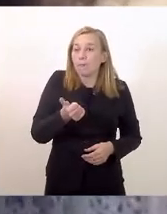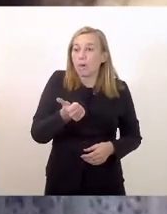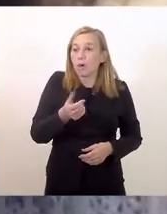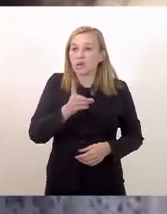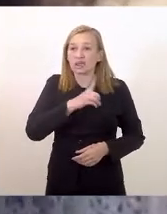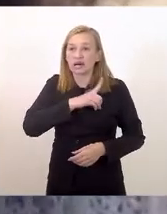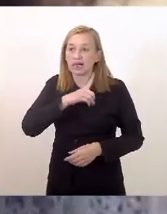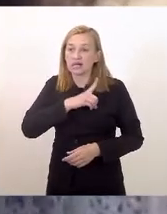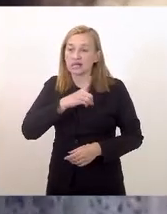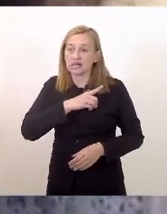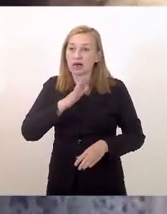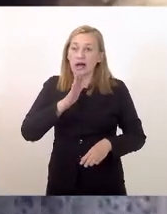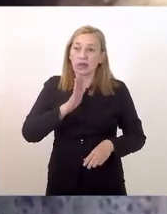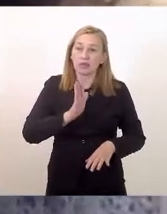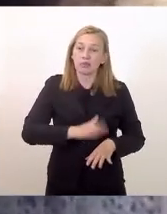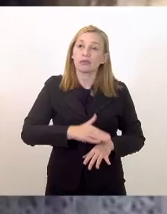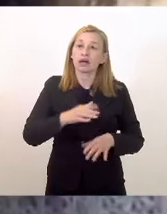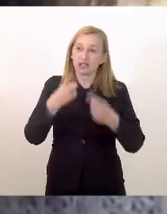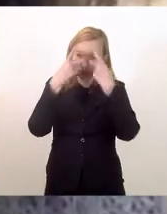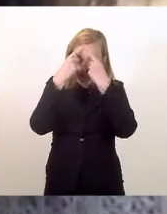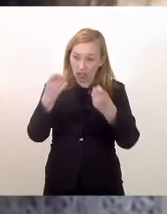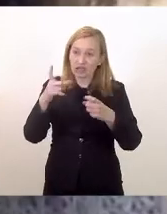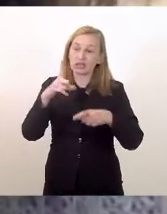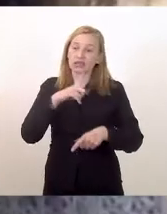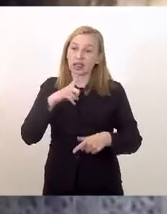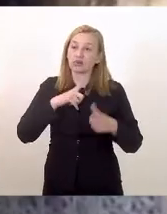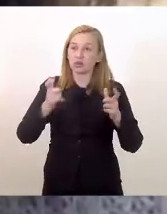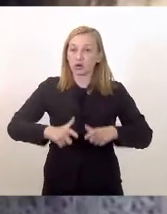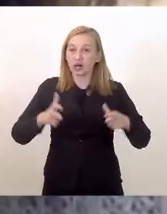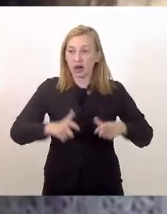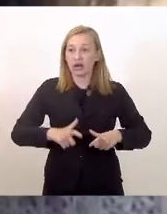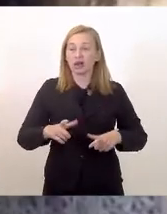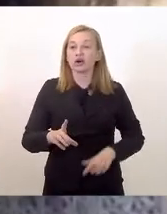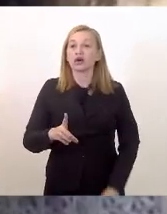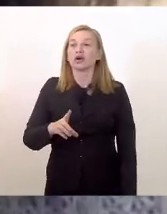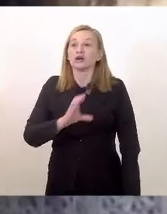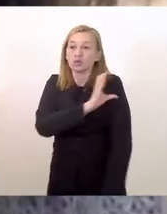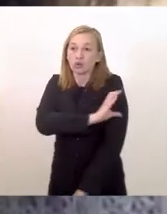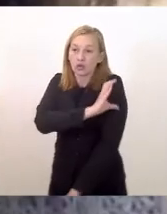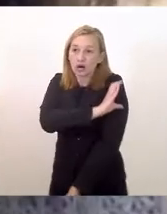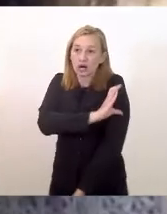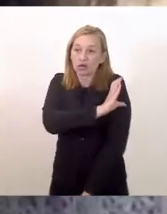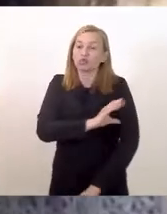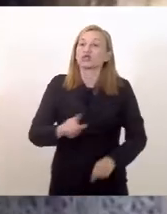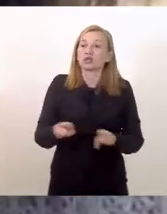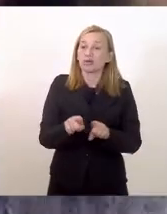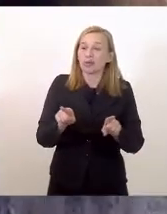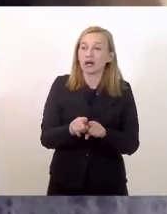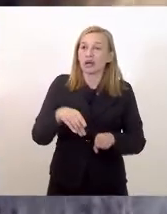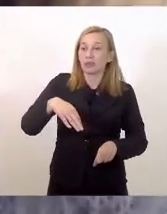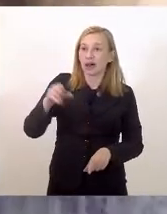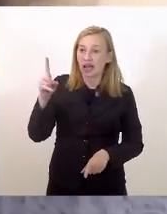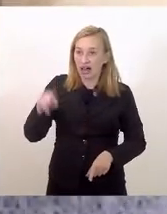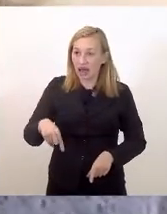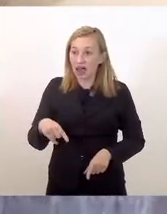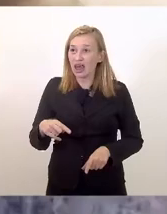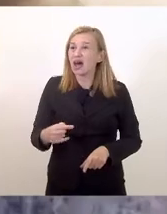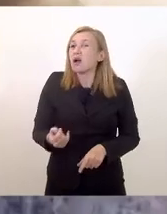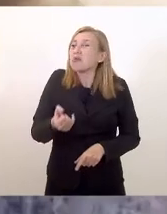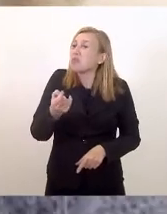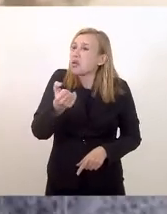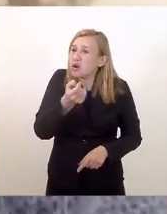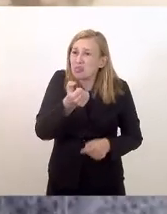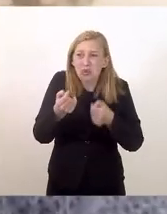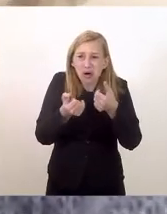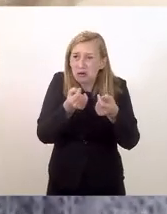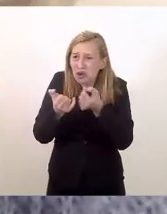Bem como no norte, noroeste fluminense, que há uma DEAN em Campos, uma NUAN em Maé, ainda assim é um contingente